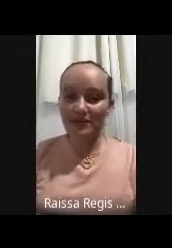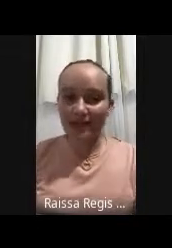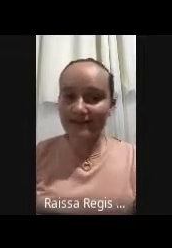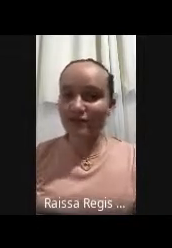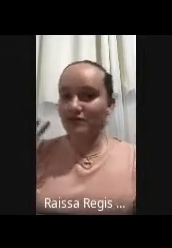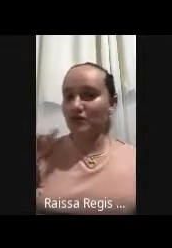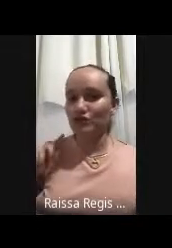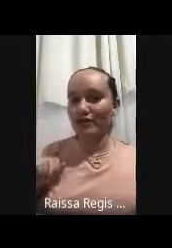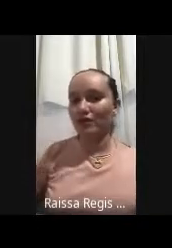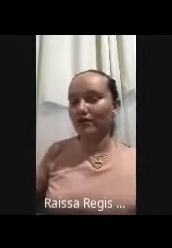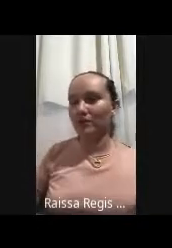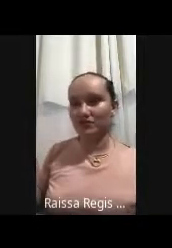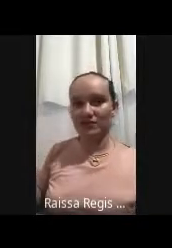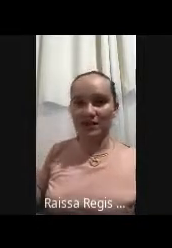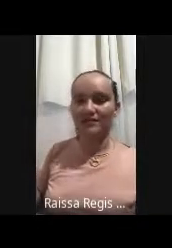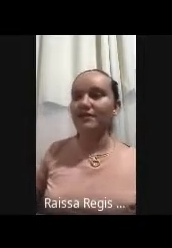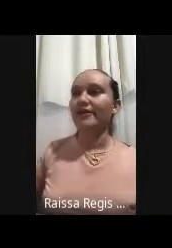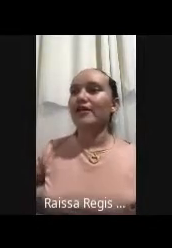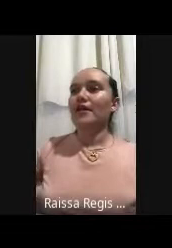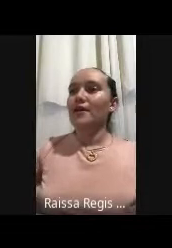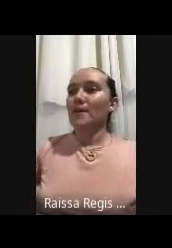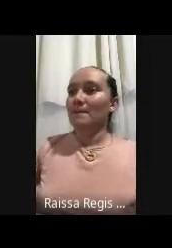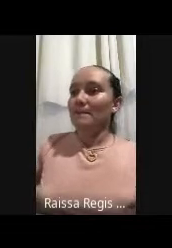de sinais. Eu vou mostrar um dicionário agorinha para vocês.